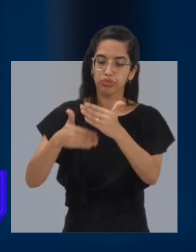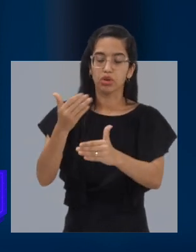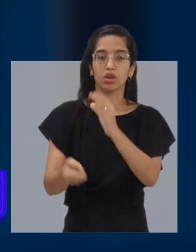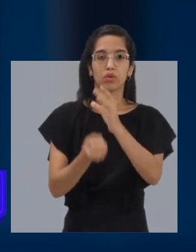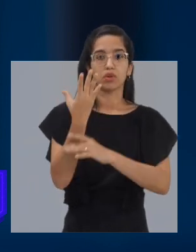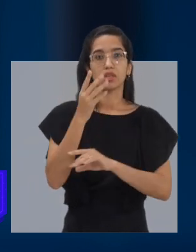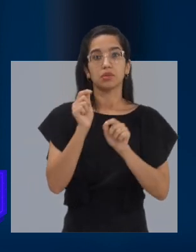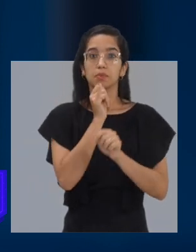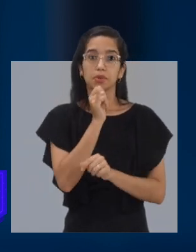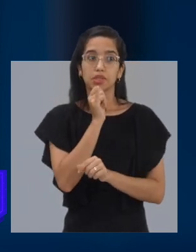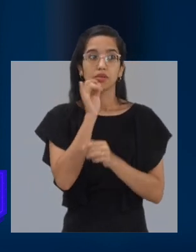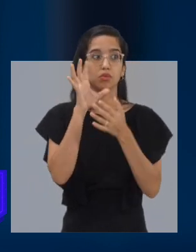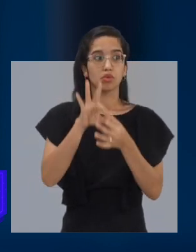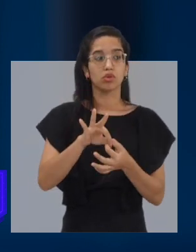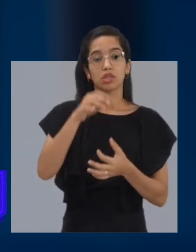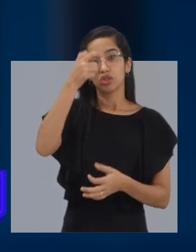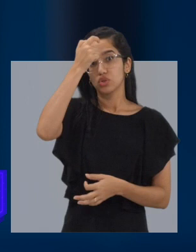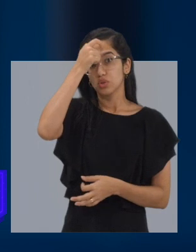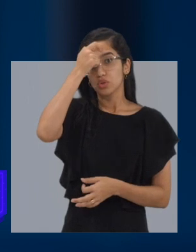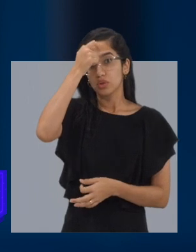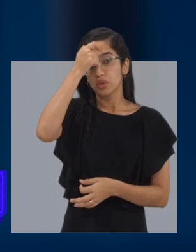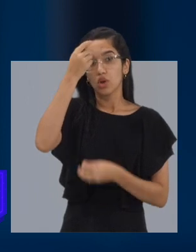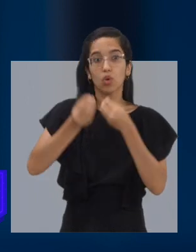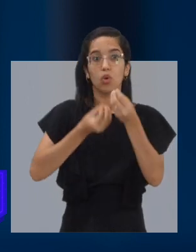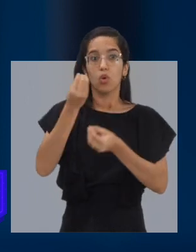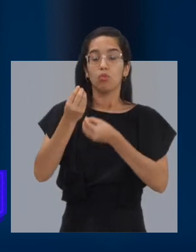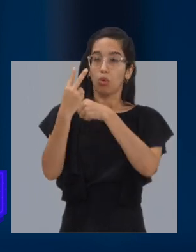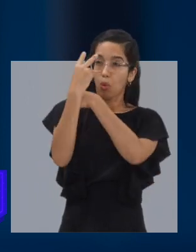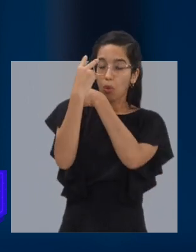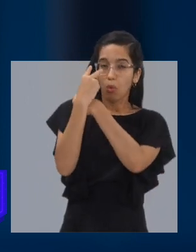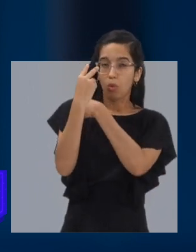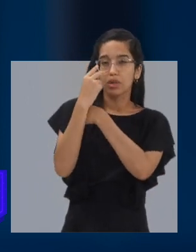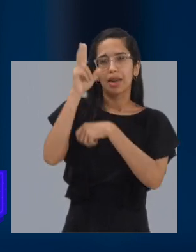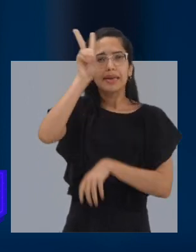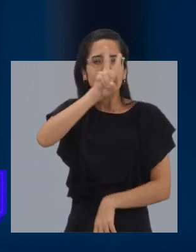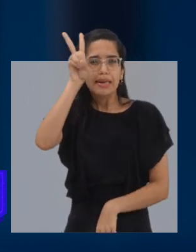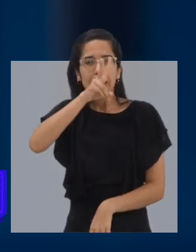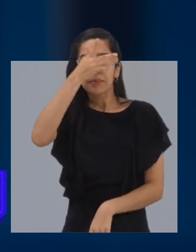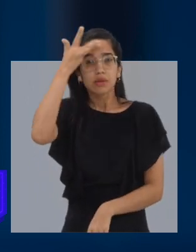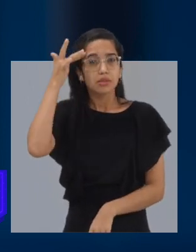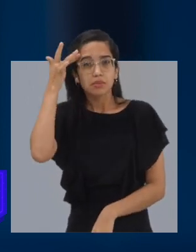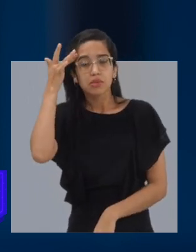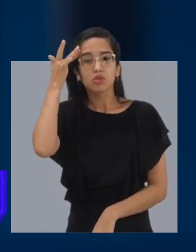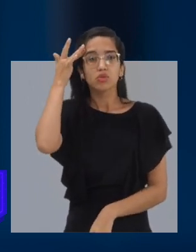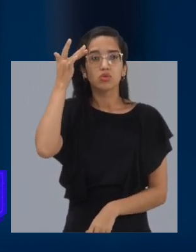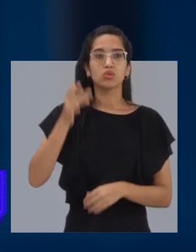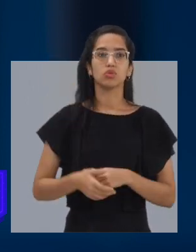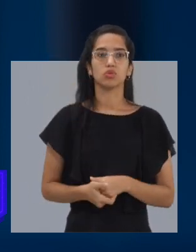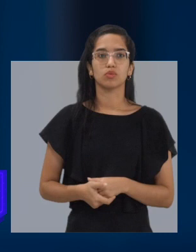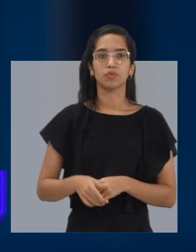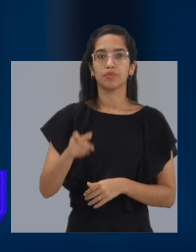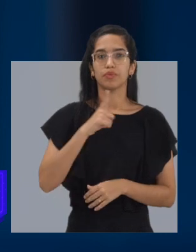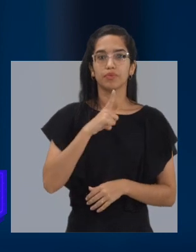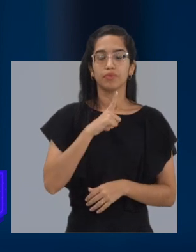a questão da importância da preservação da memória, em que as pessoas elas tenham conhecimento